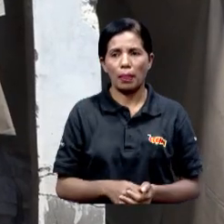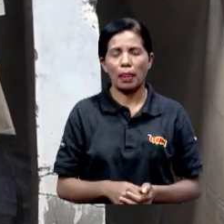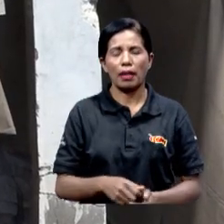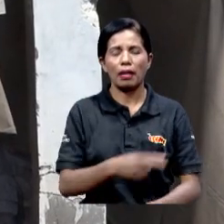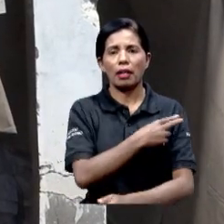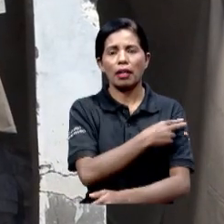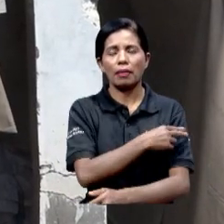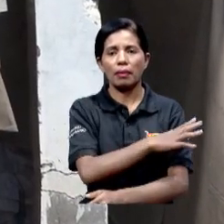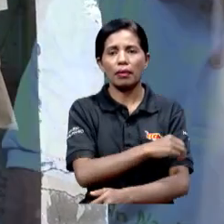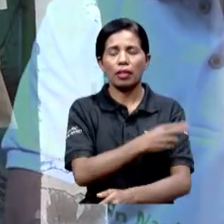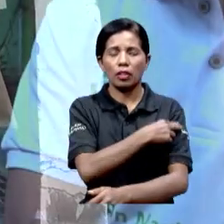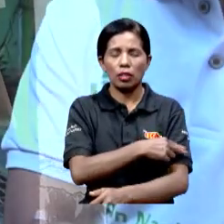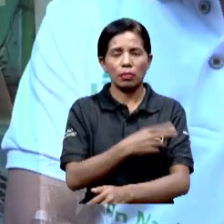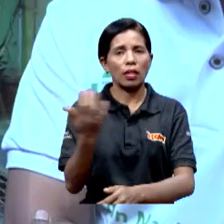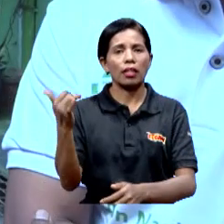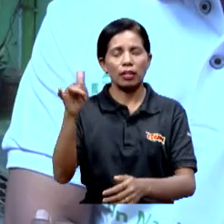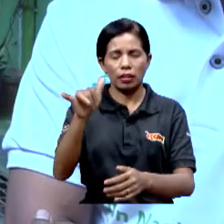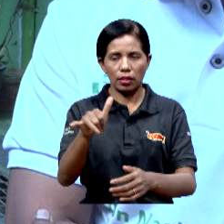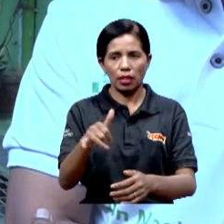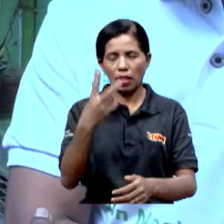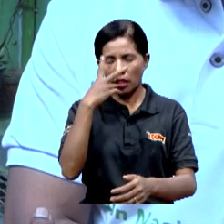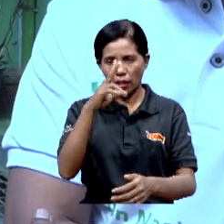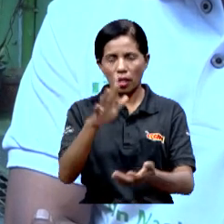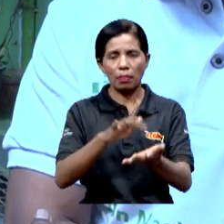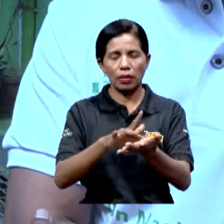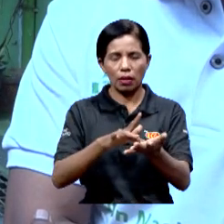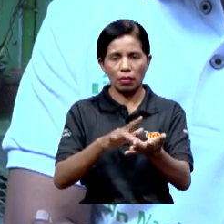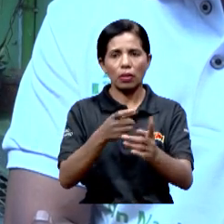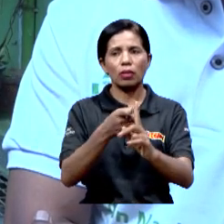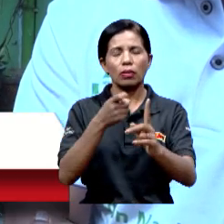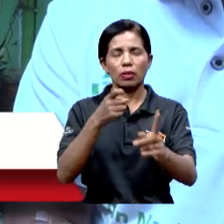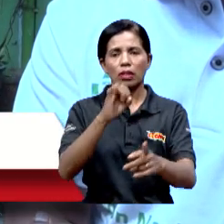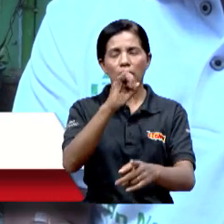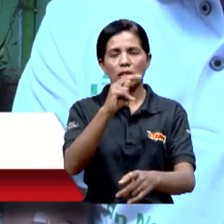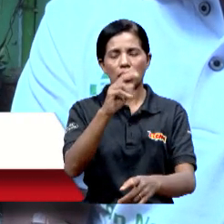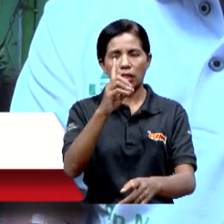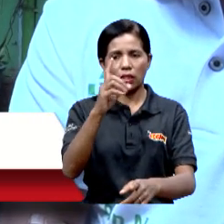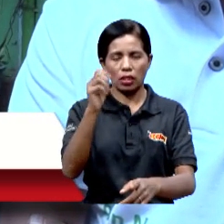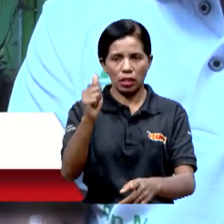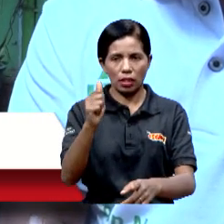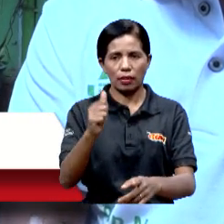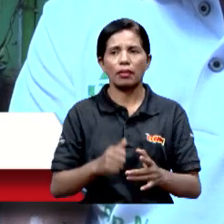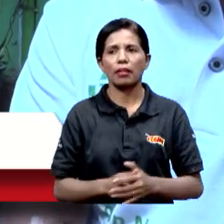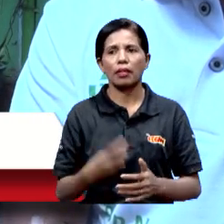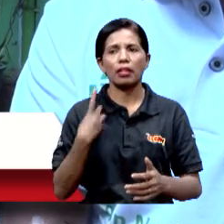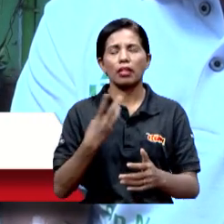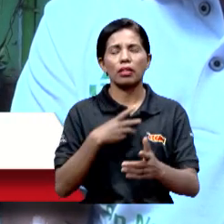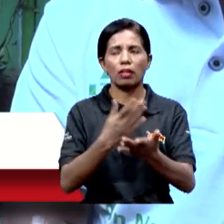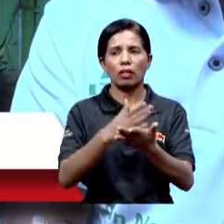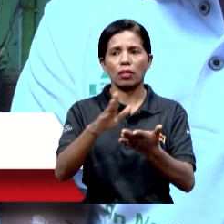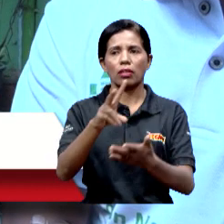paracetamol nebemaka mai Rússia India, parafek 500 nemak ne. Neita compra se